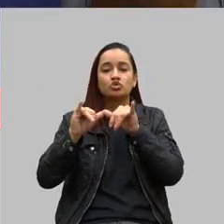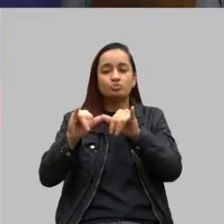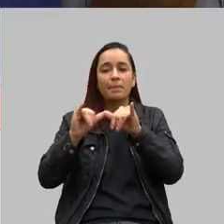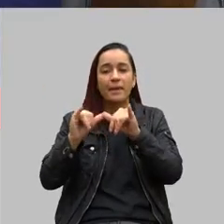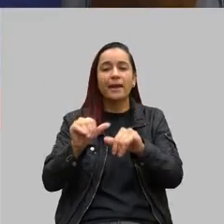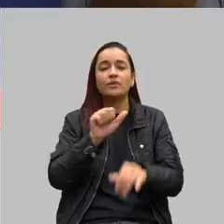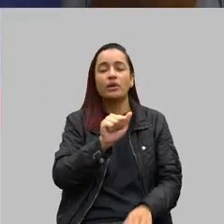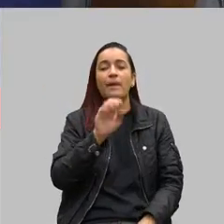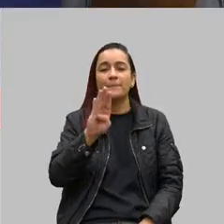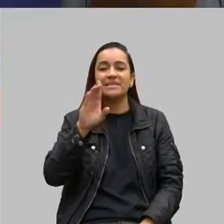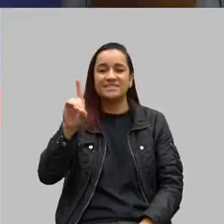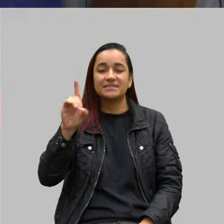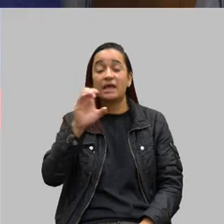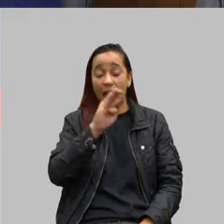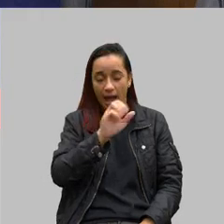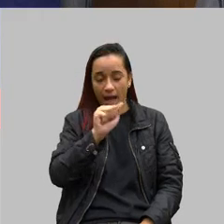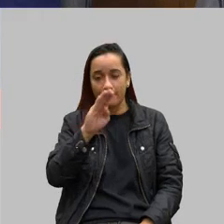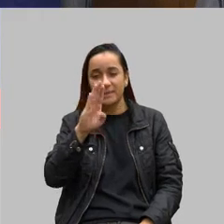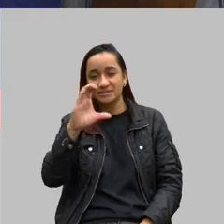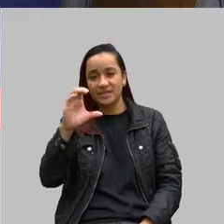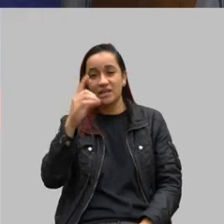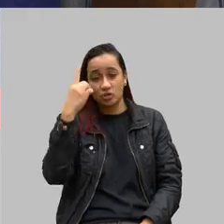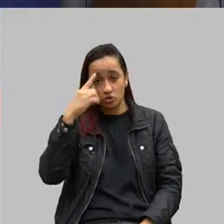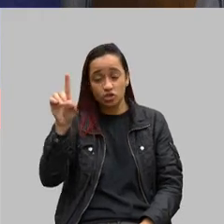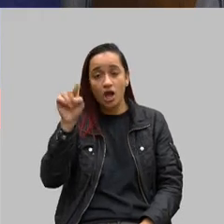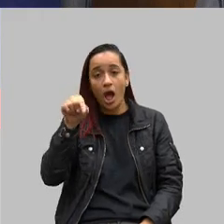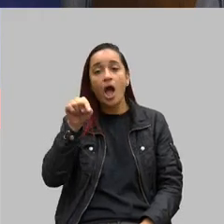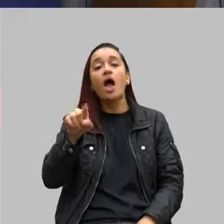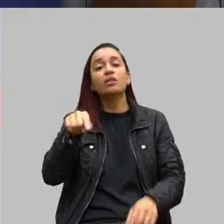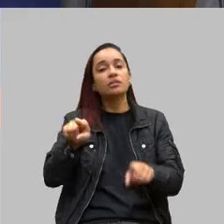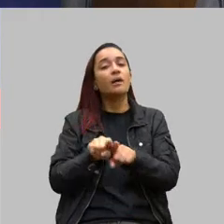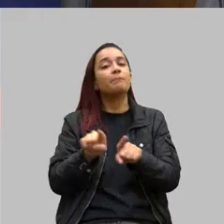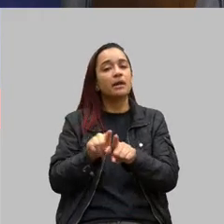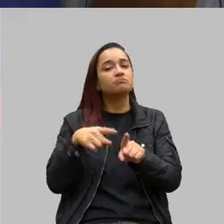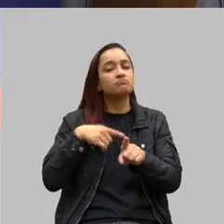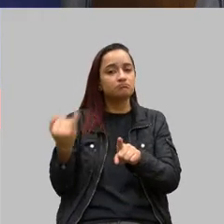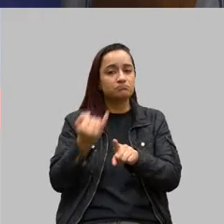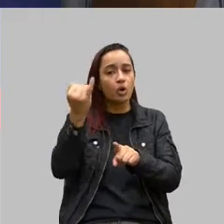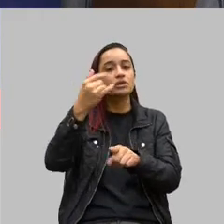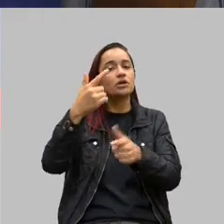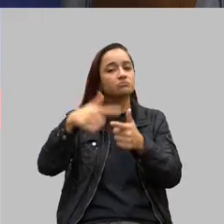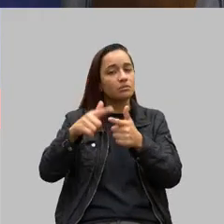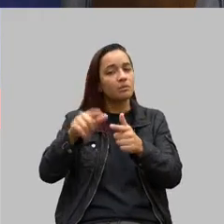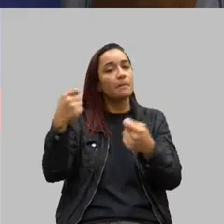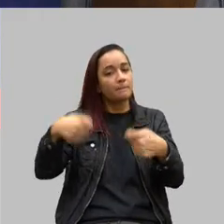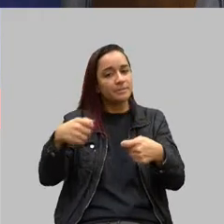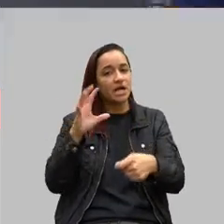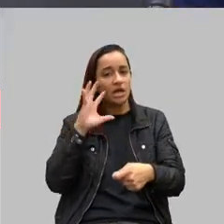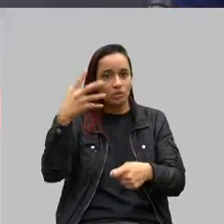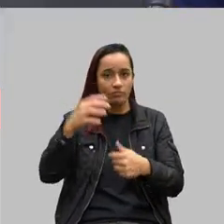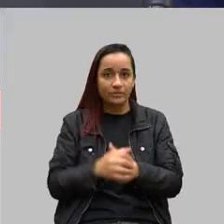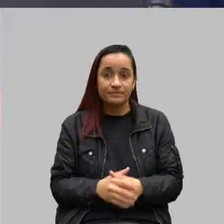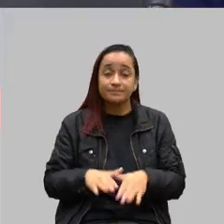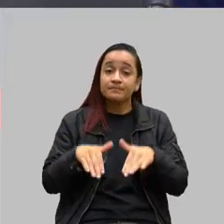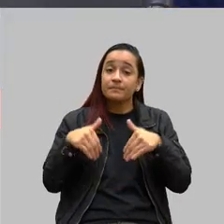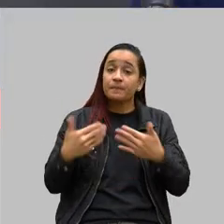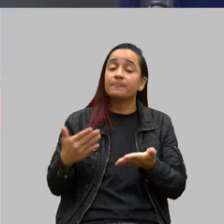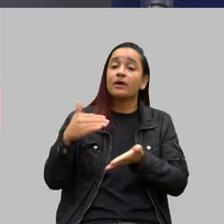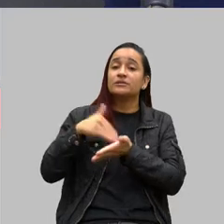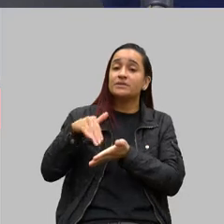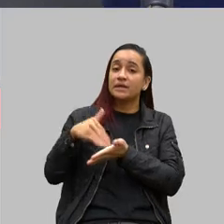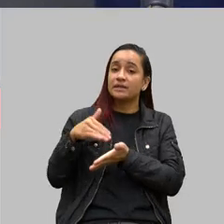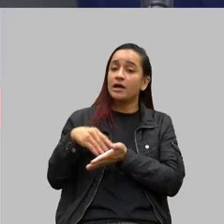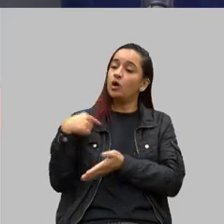um problema precisa ter intervenções importantes desta empresa então secretário eh A nossa ida foi muito